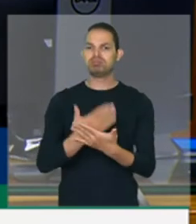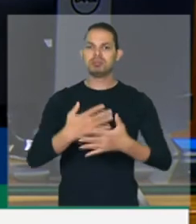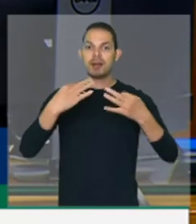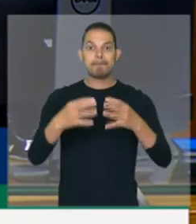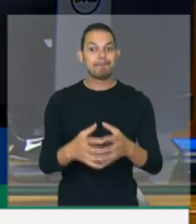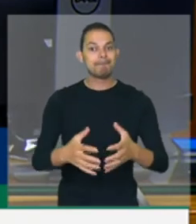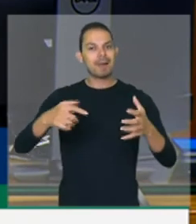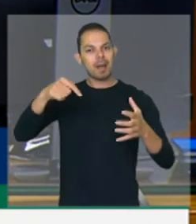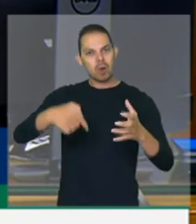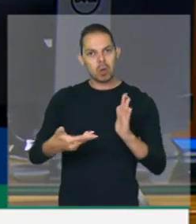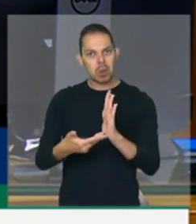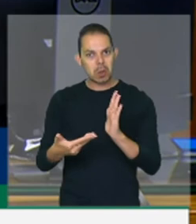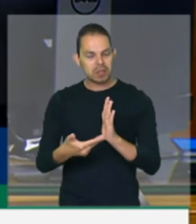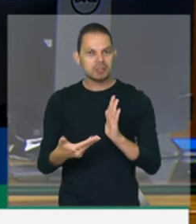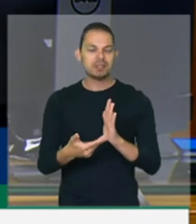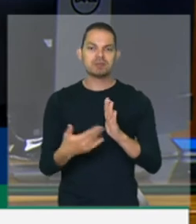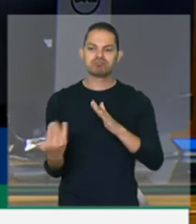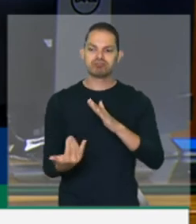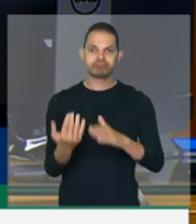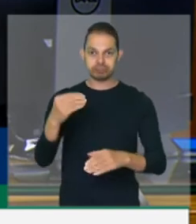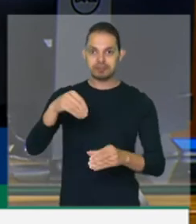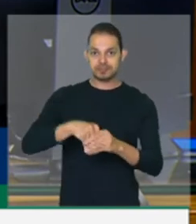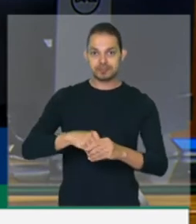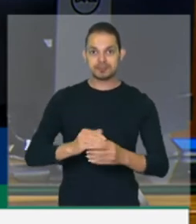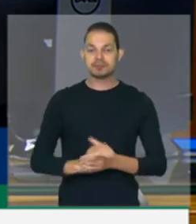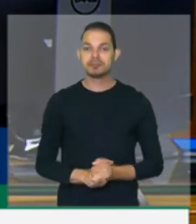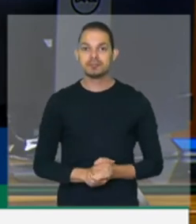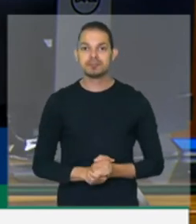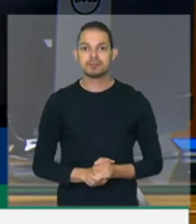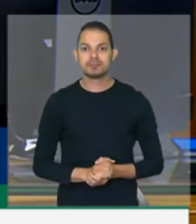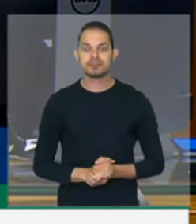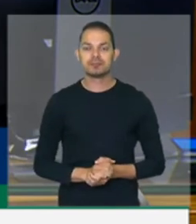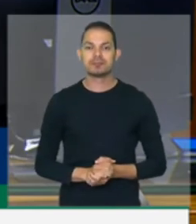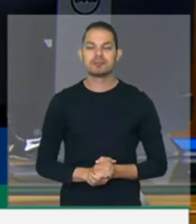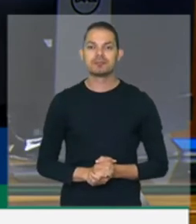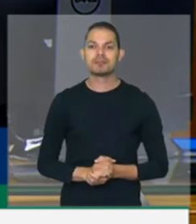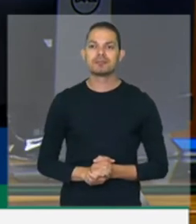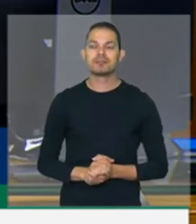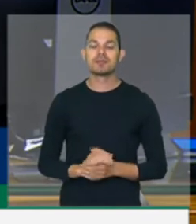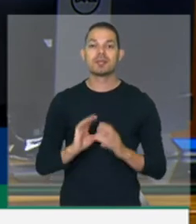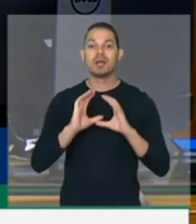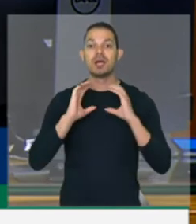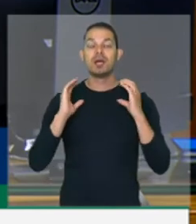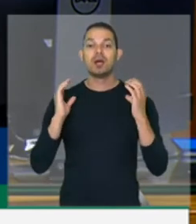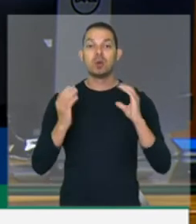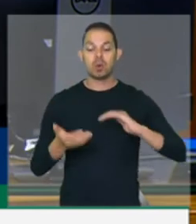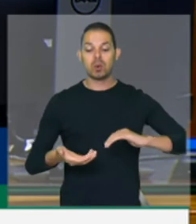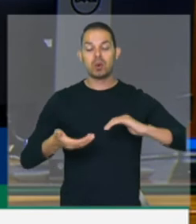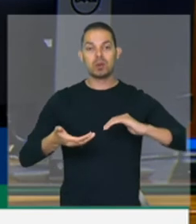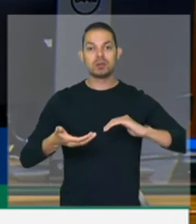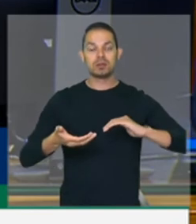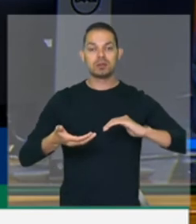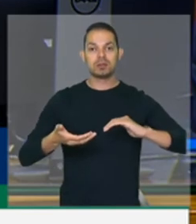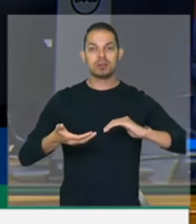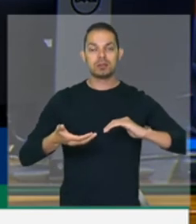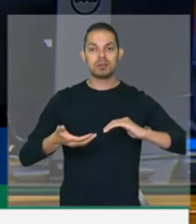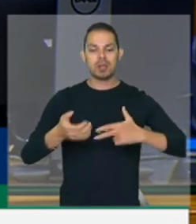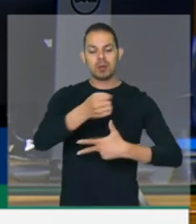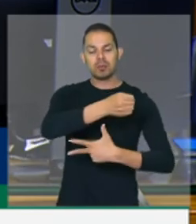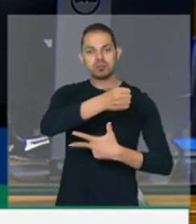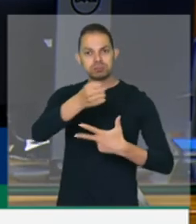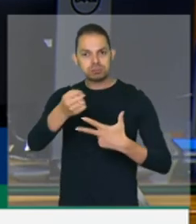maioria desta Casa e desta instituição. Foi o Congresso Nacional, com poderes